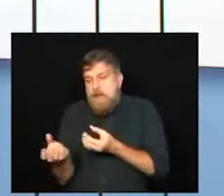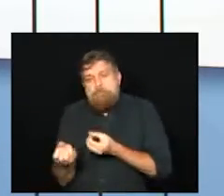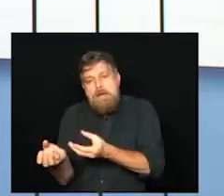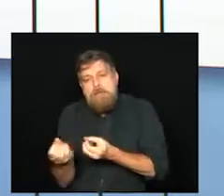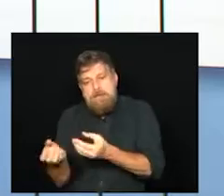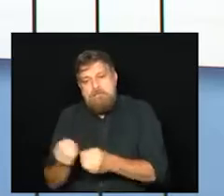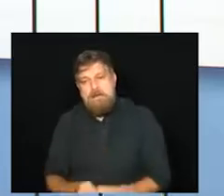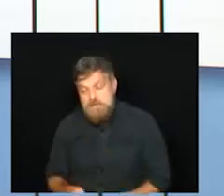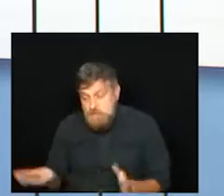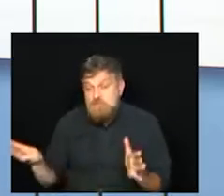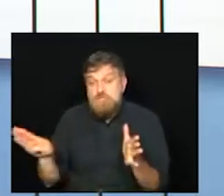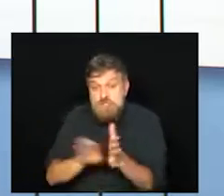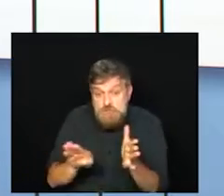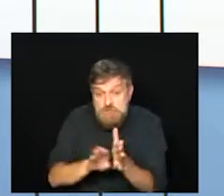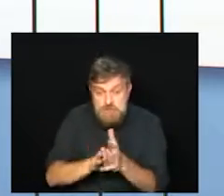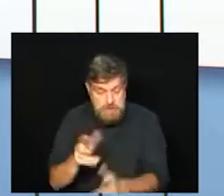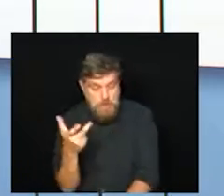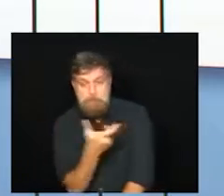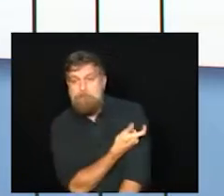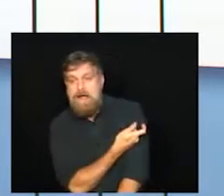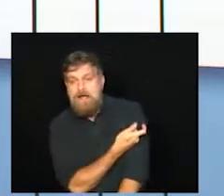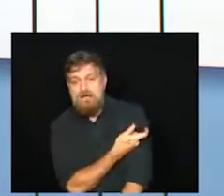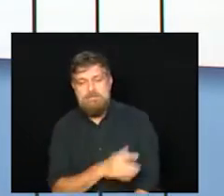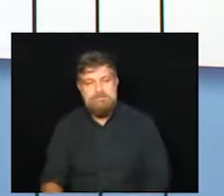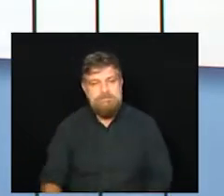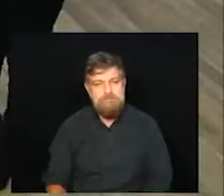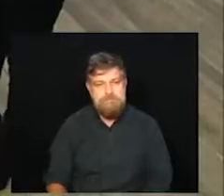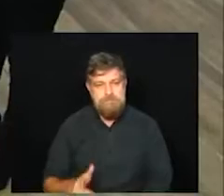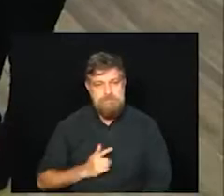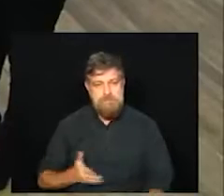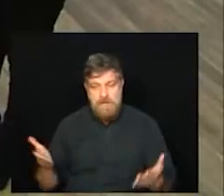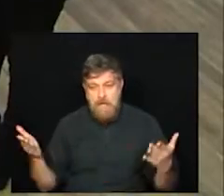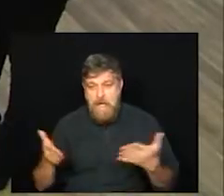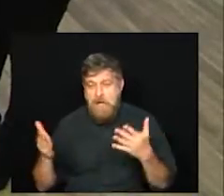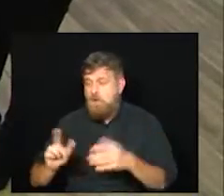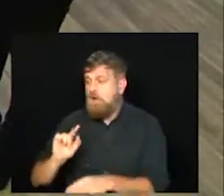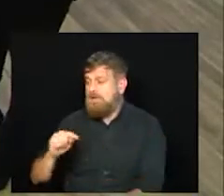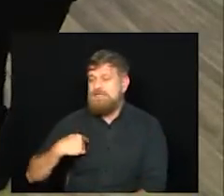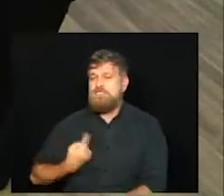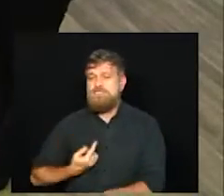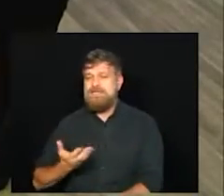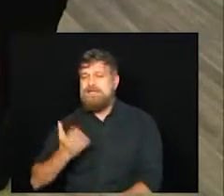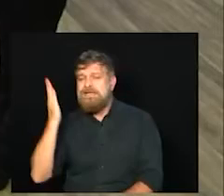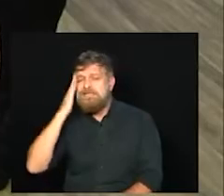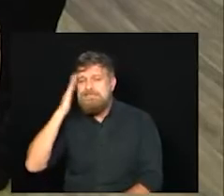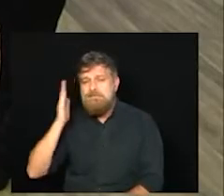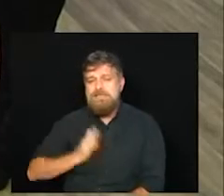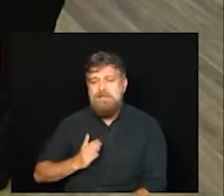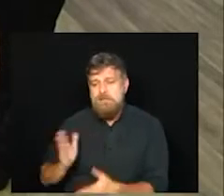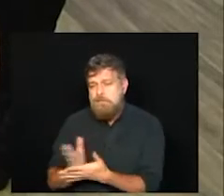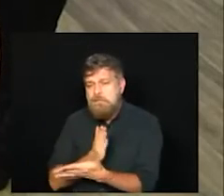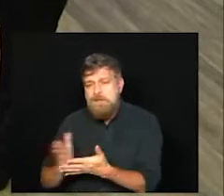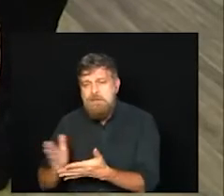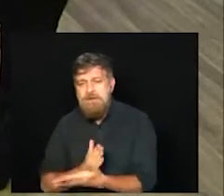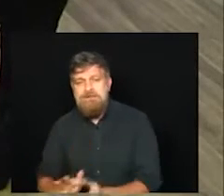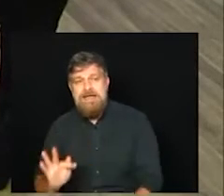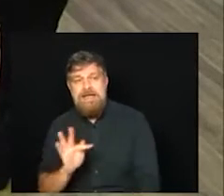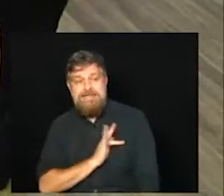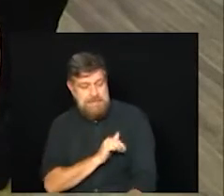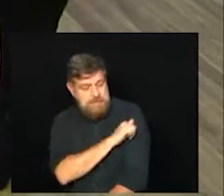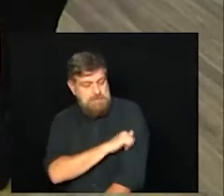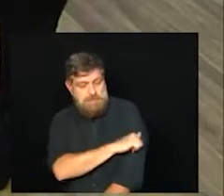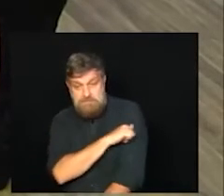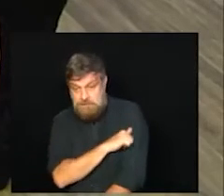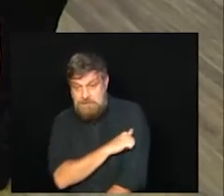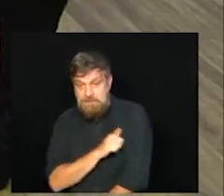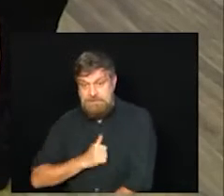população sobre a disponibilidade das doses. Mirna Abreu, vamos atualizar agora aquele processo seletivo para técnico de enfermagem.